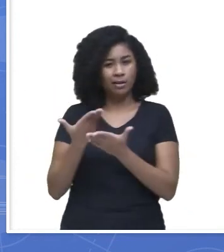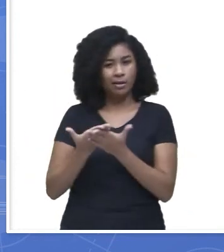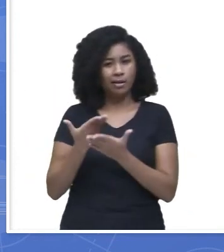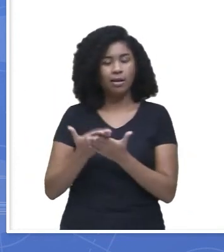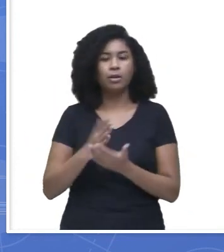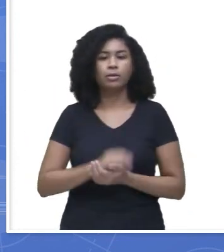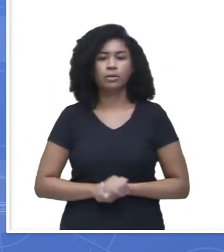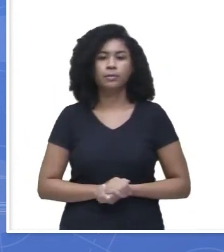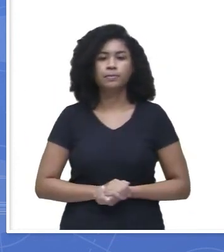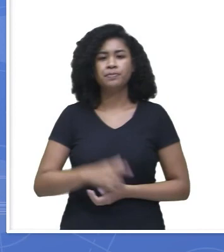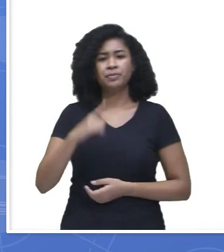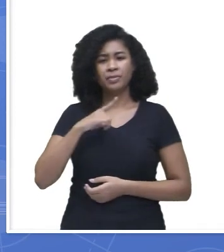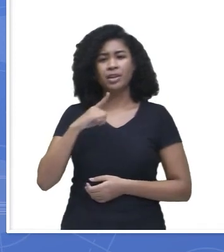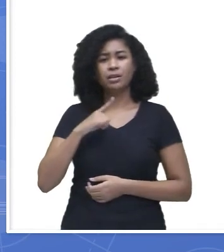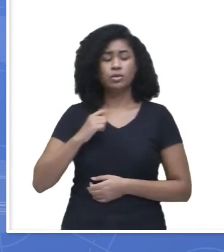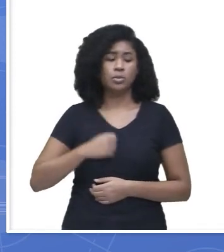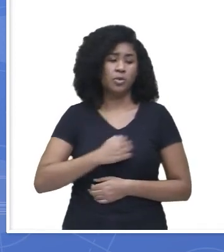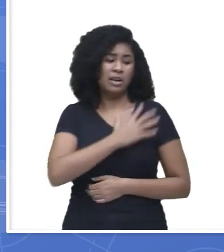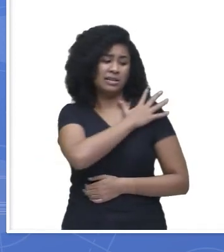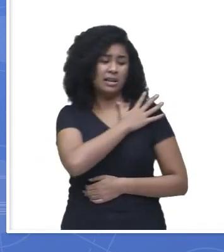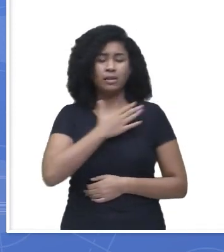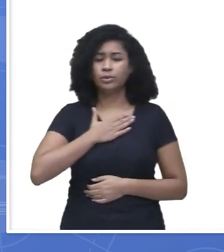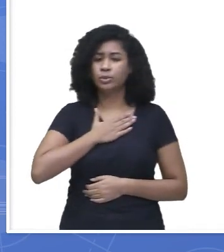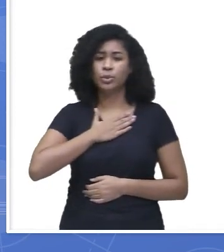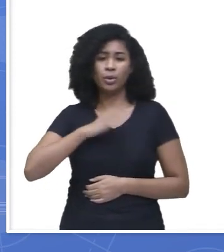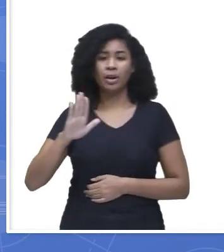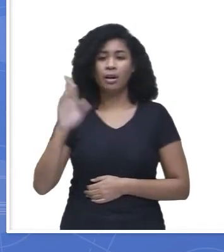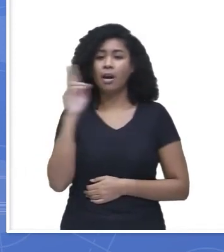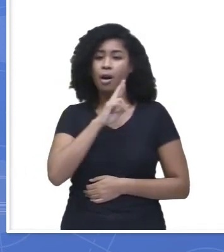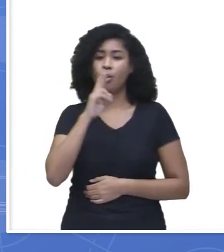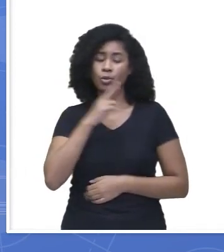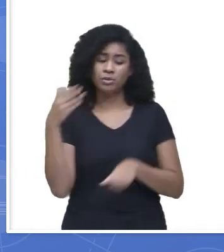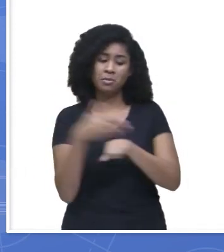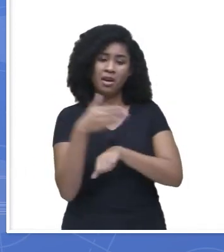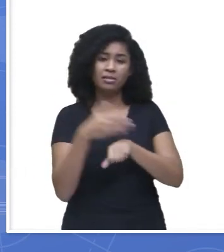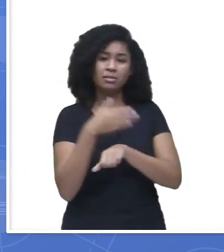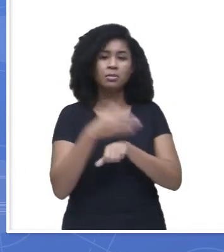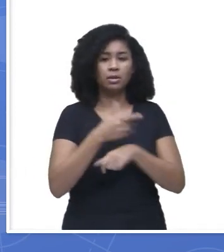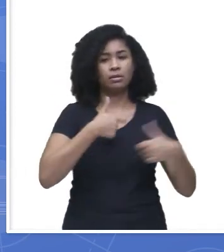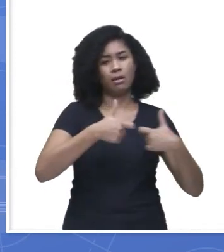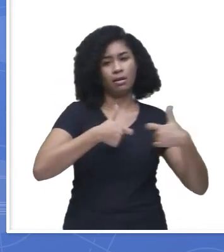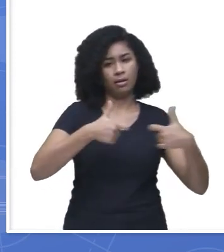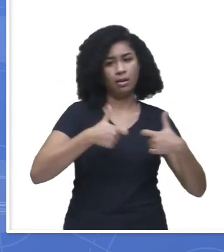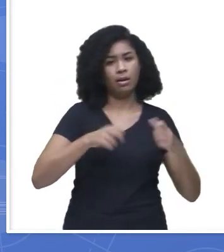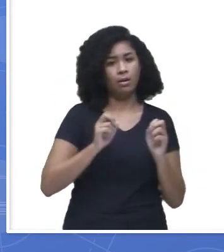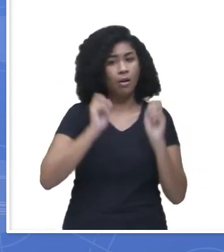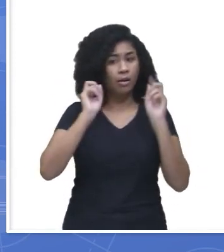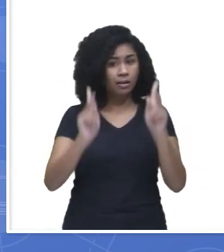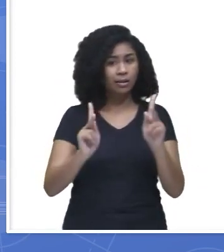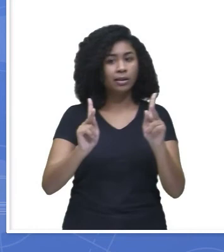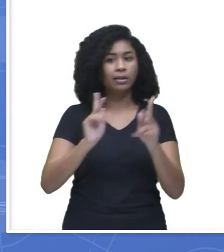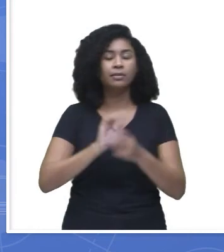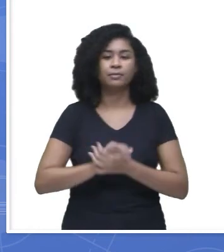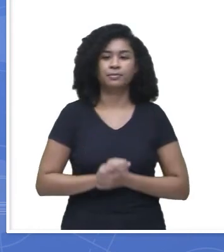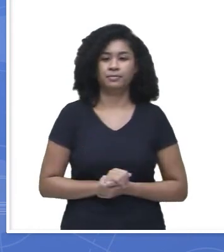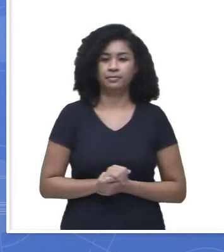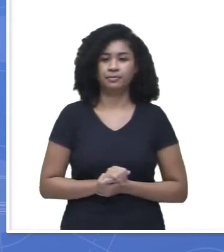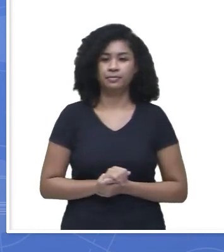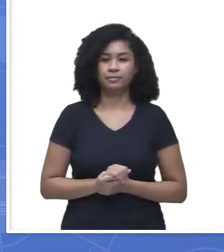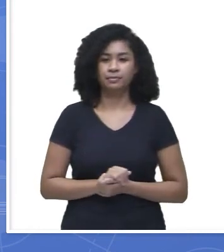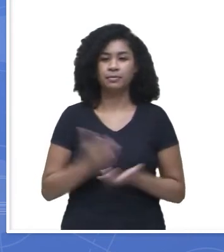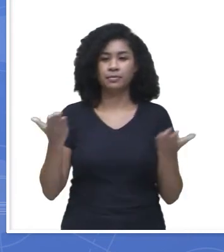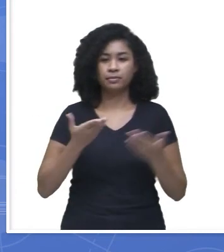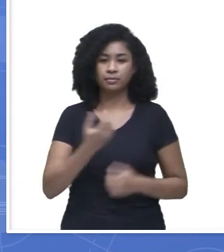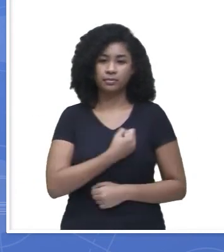burguesia e do exército descontente com a participação da Rússia na Primeira Guerra, tá bom? Sem condições de estar lá, certo? Vamos agora à